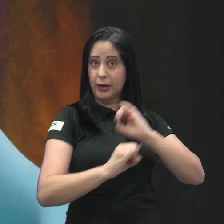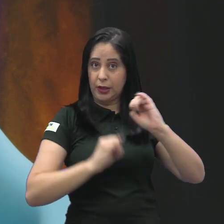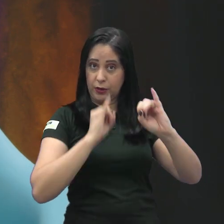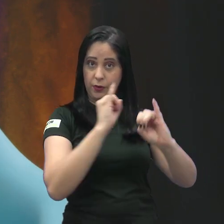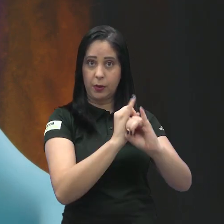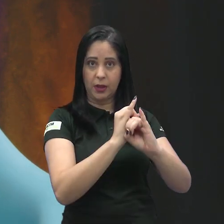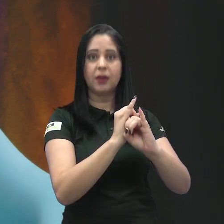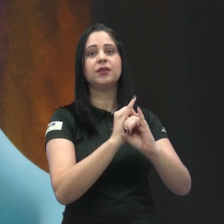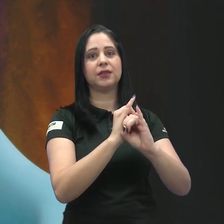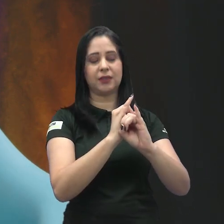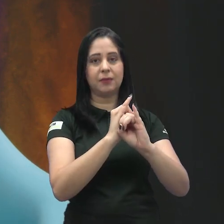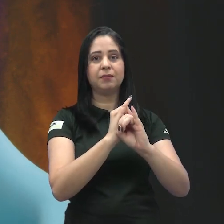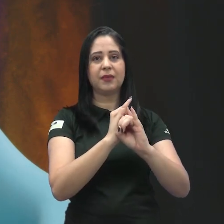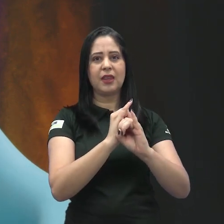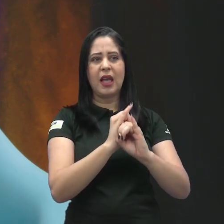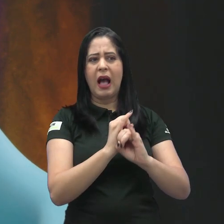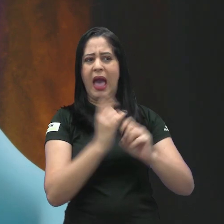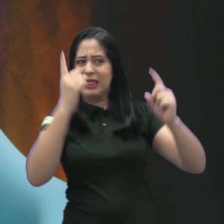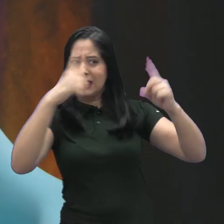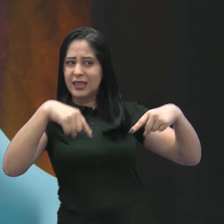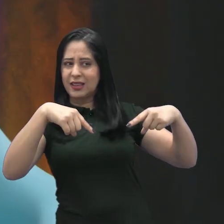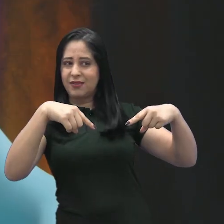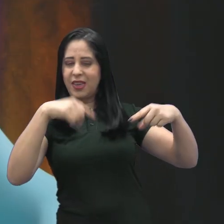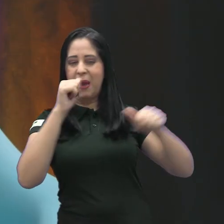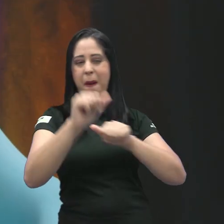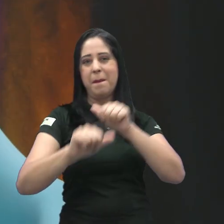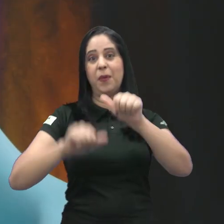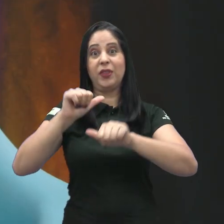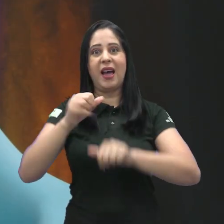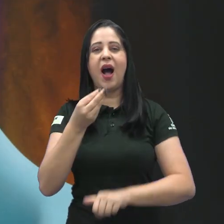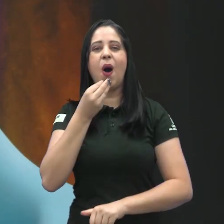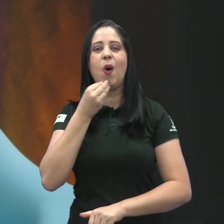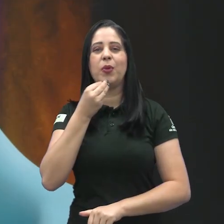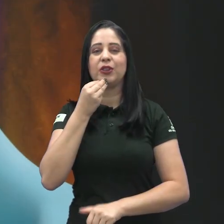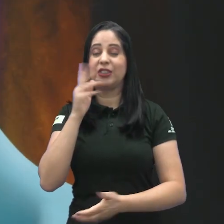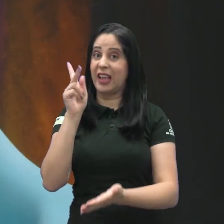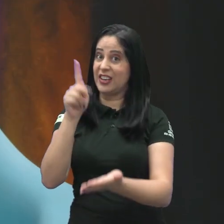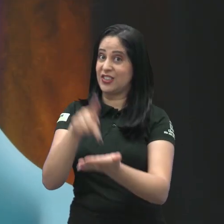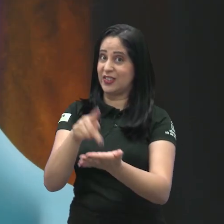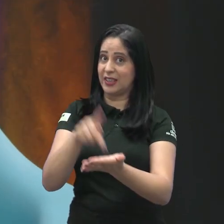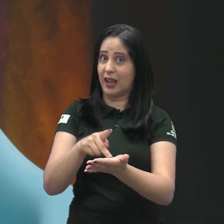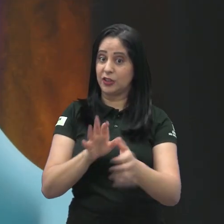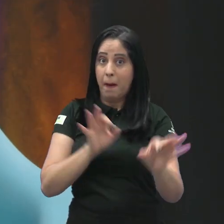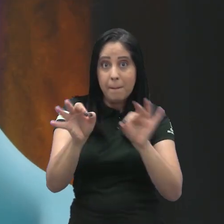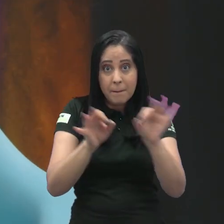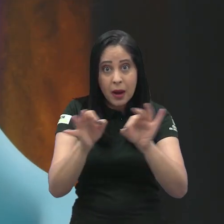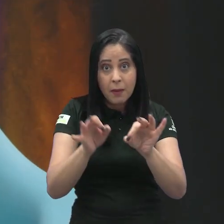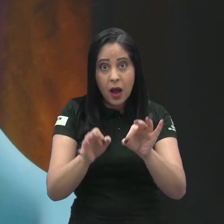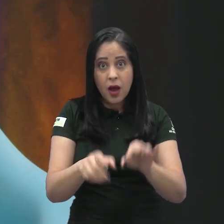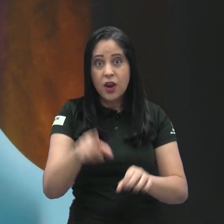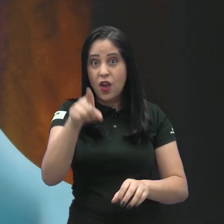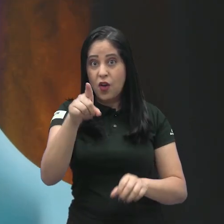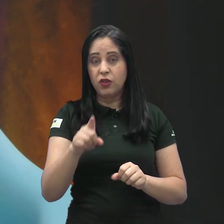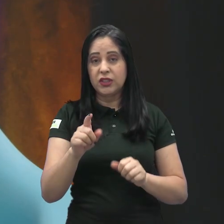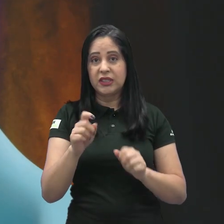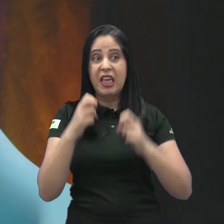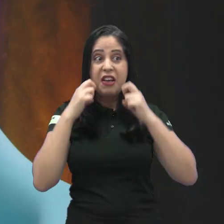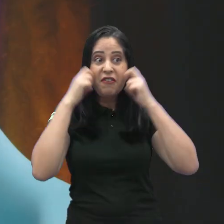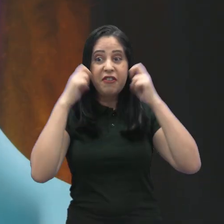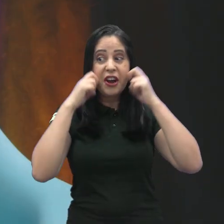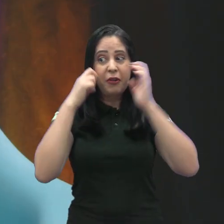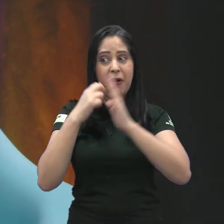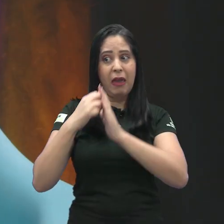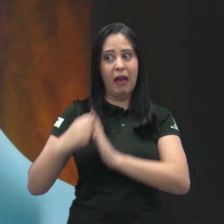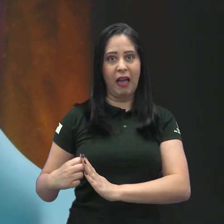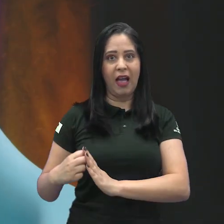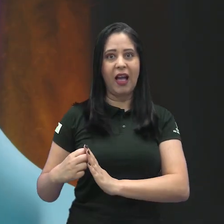as redes sociais e transformar o que parece desafiador em oportunidades reais. Prepare-se para se libertar dos